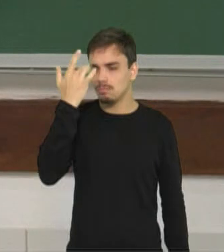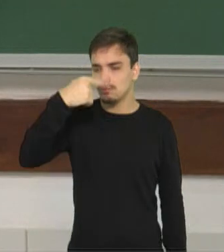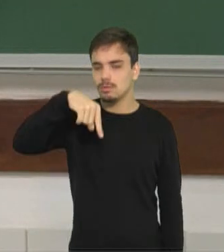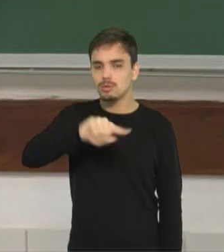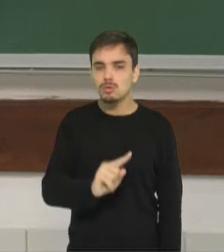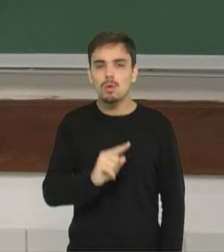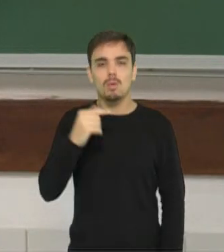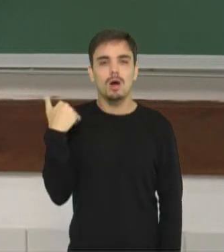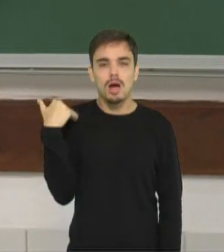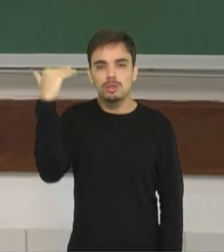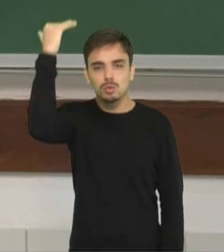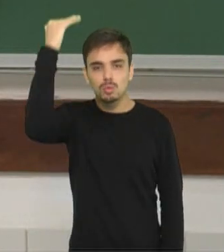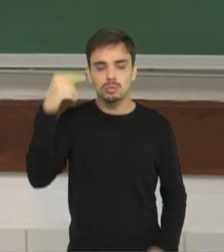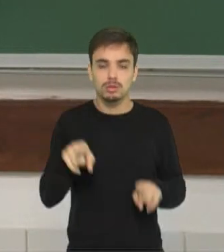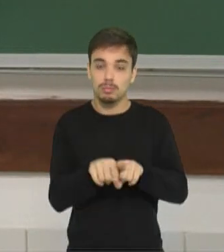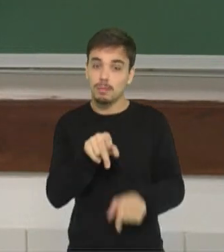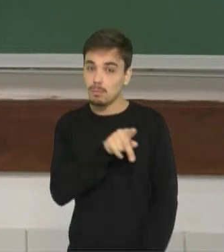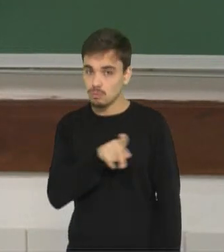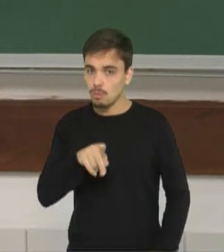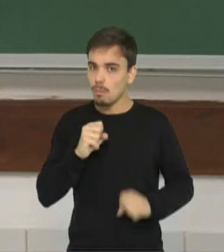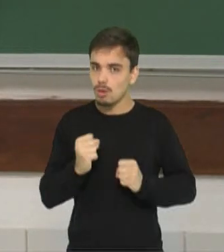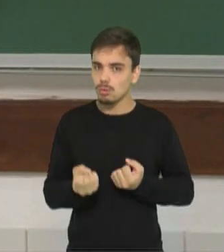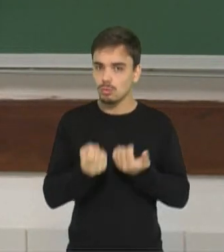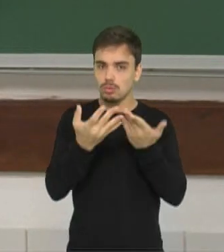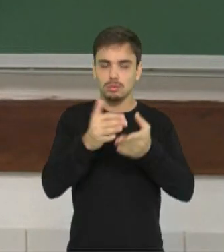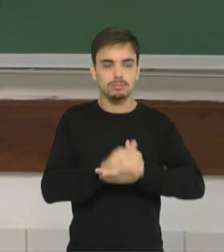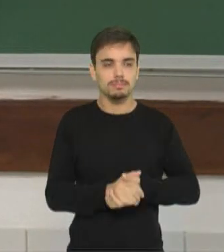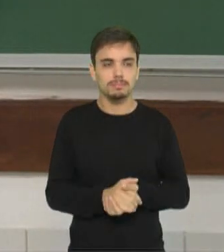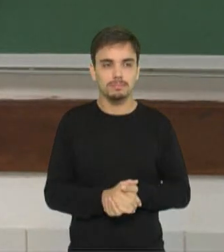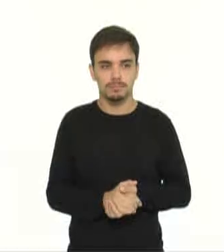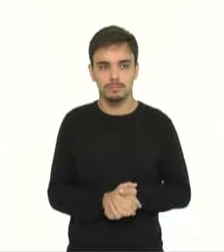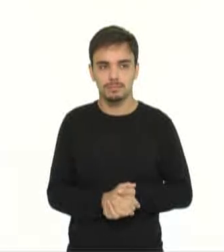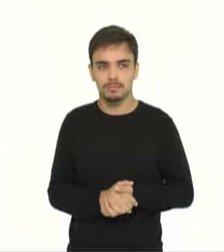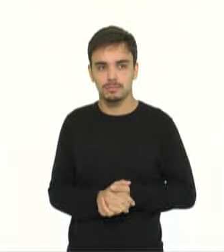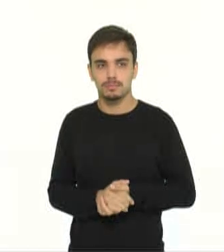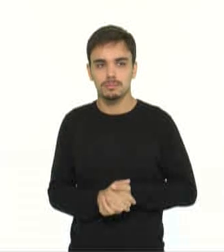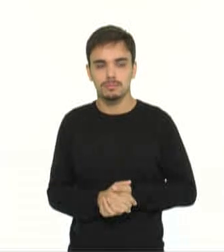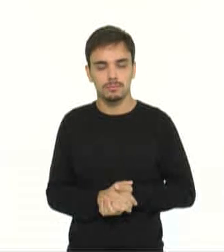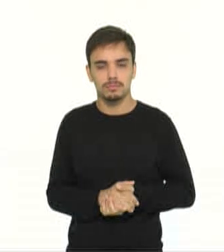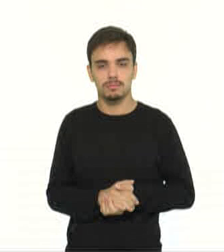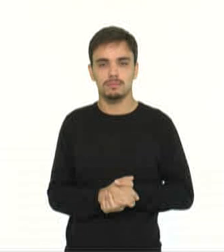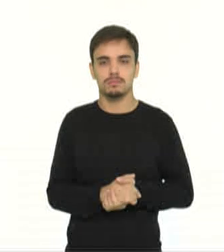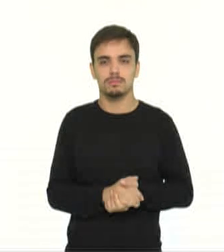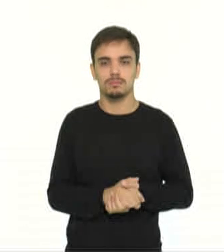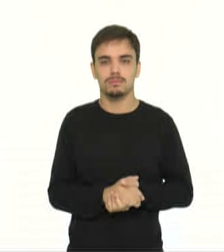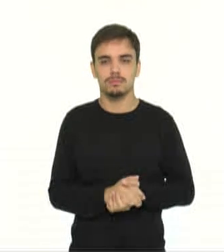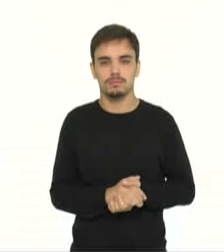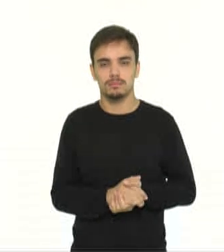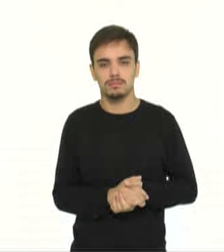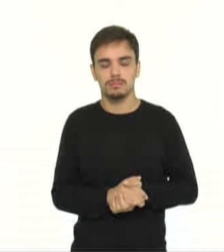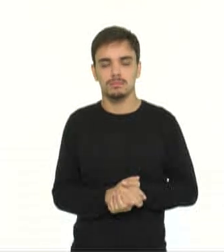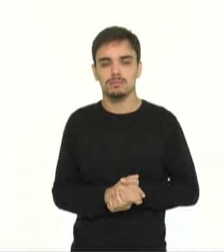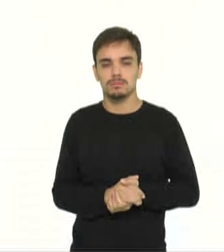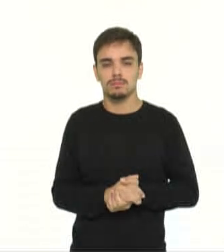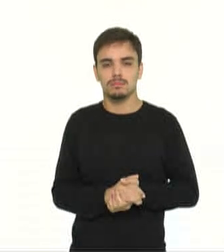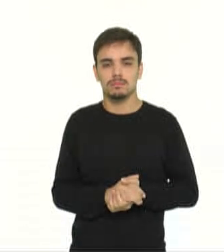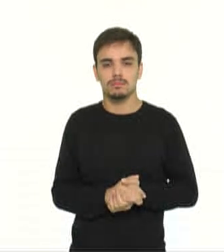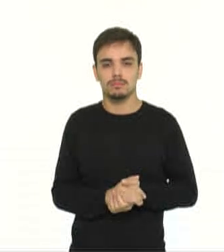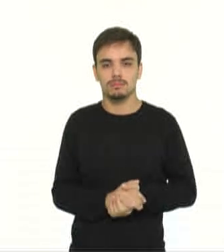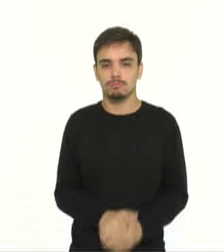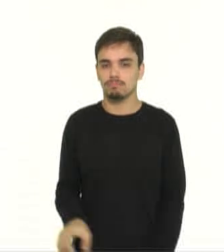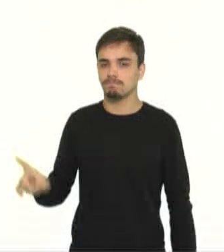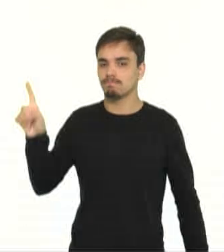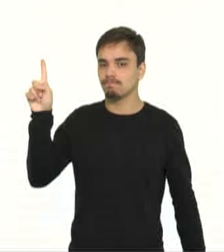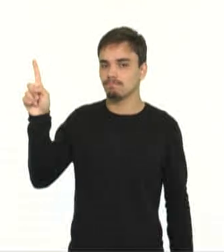adulto que você confie, certo? E também, if you won't say it in person, don't say it online. Aqui já